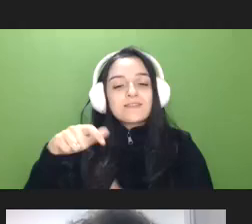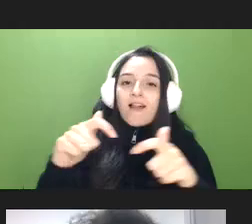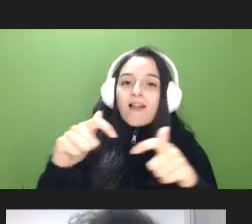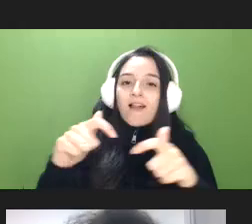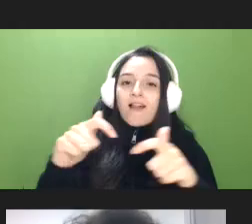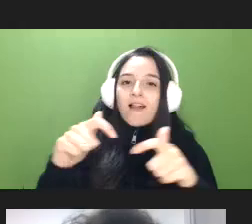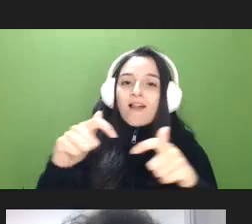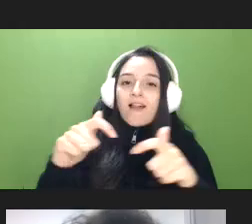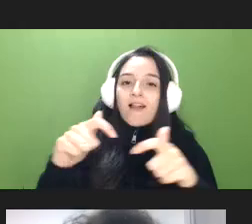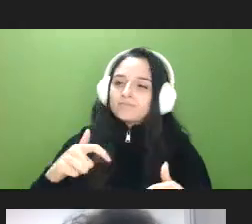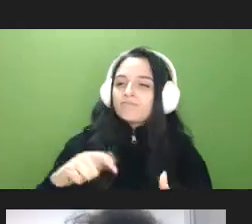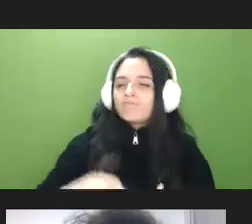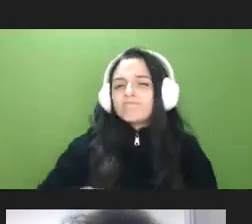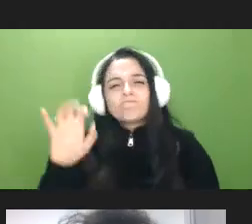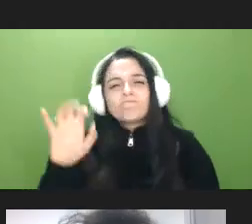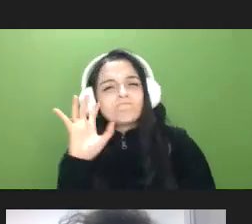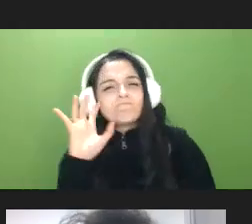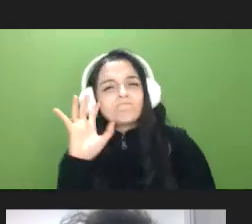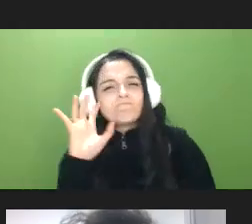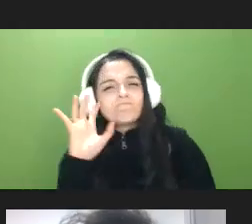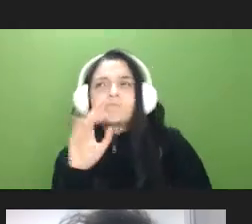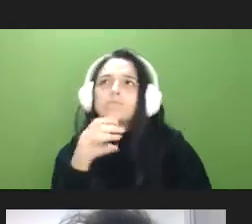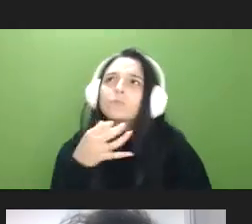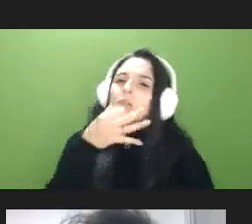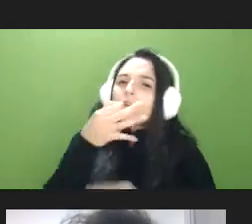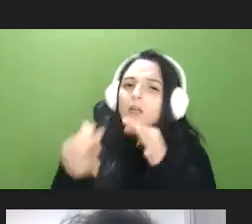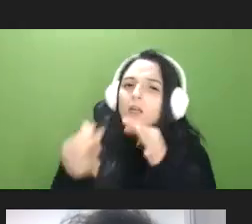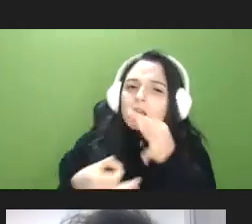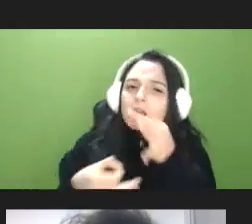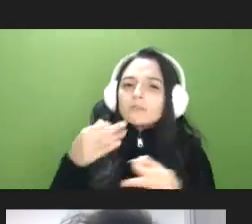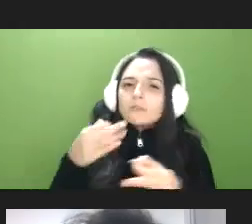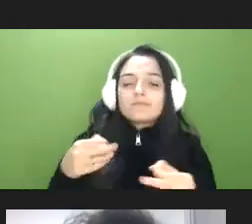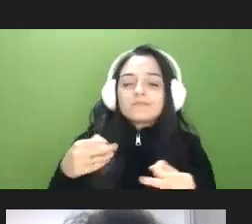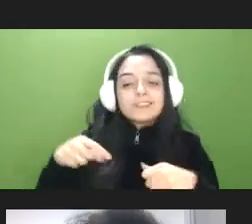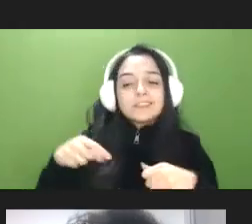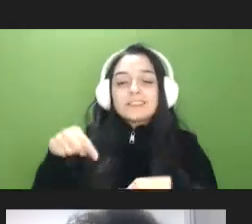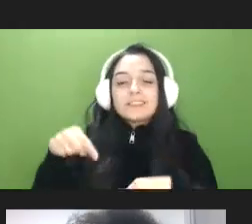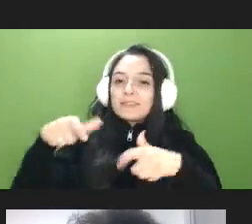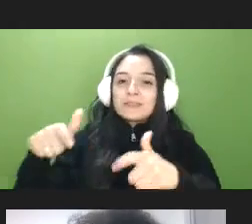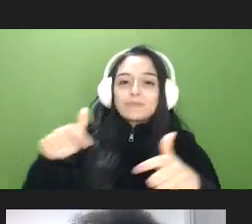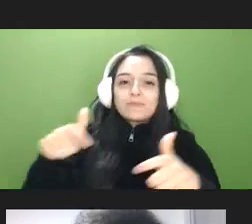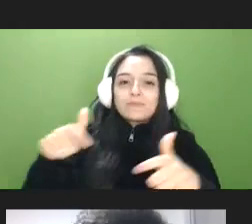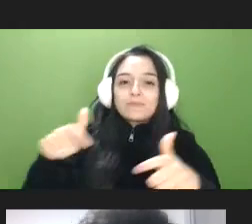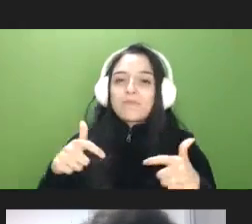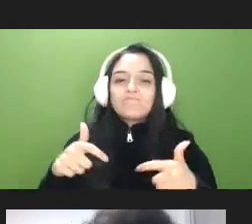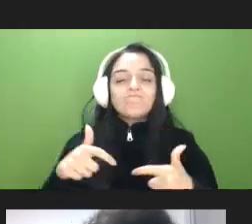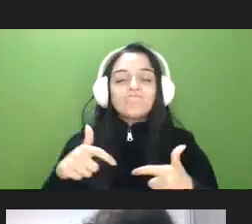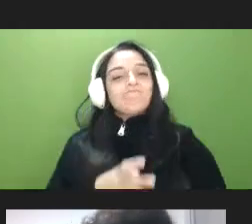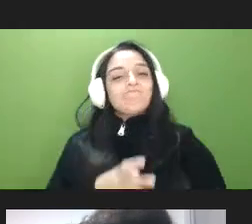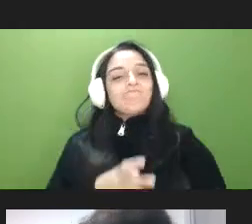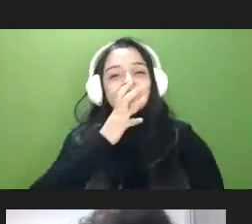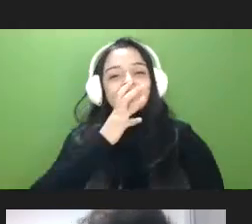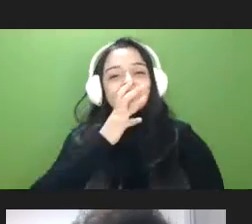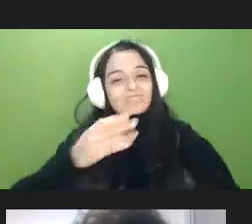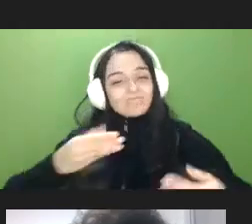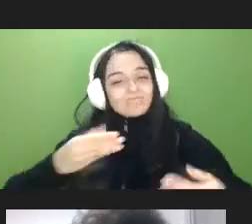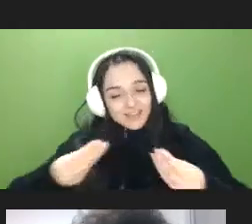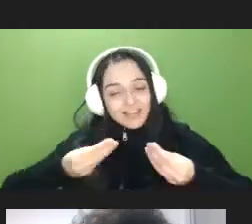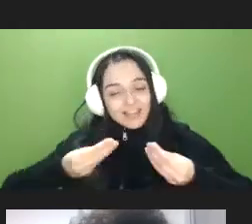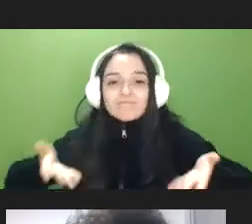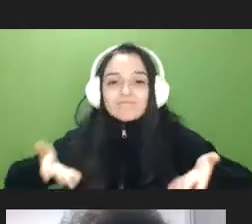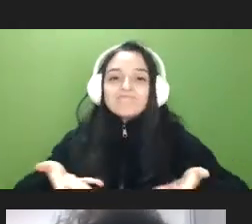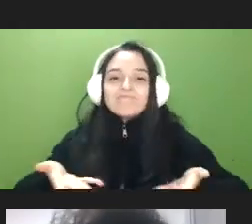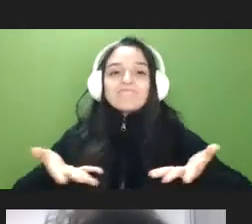de questionamento, né, de partilha que me encanta, né, e que me faz continuar fazendo o que eu